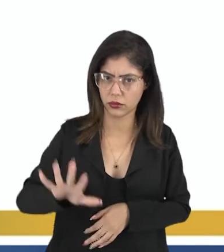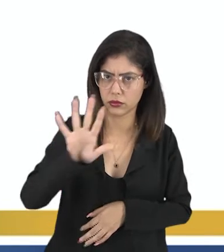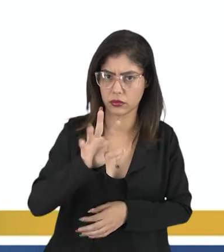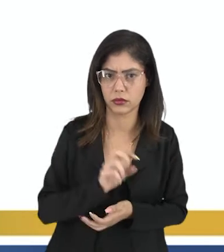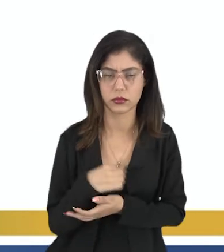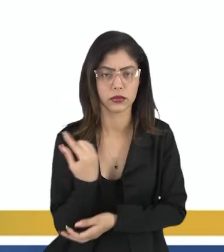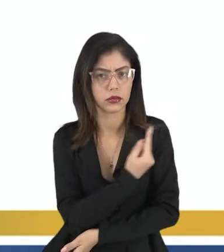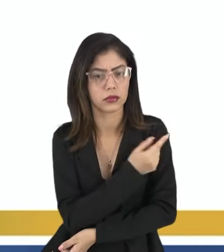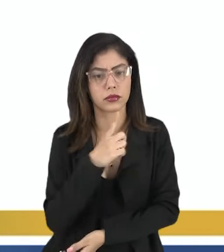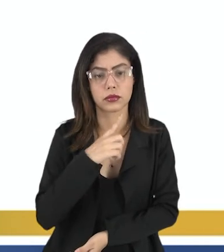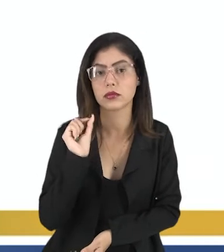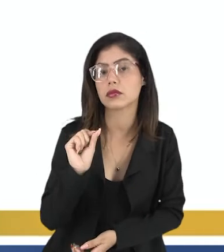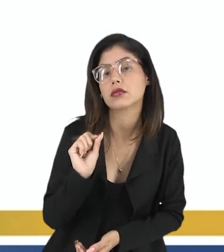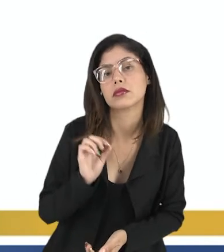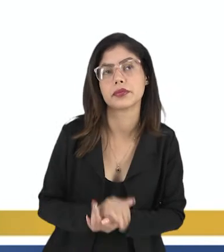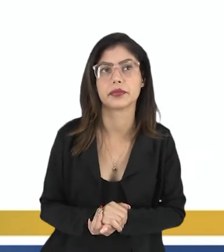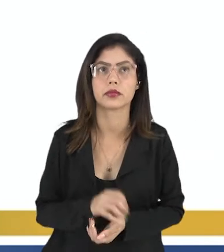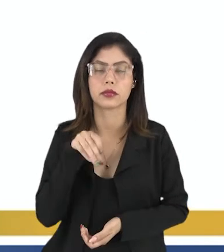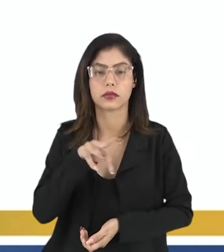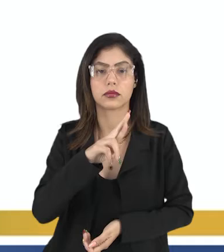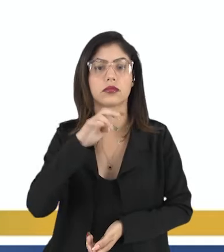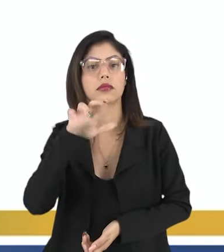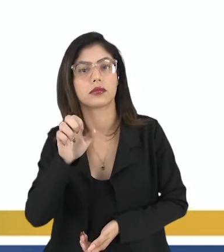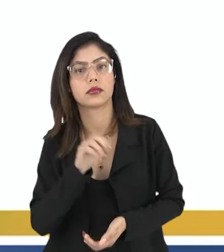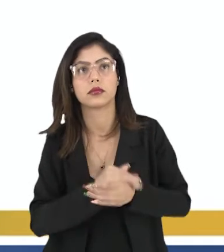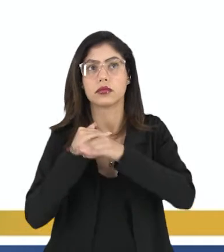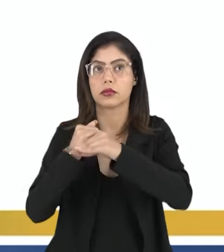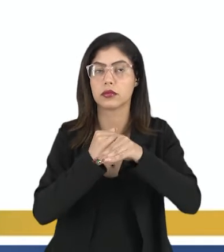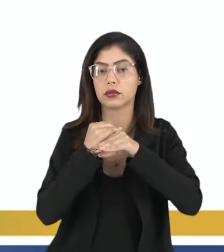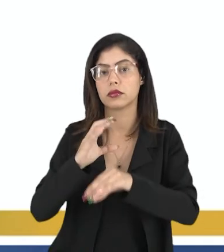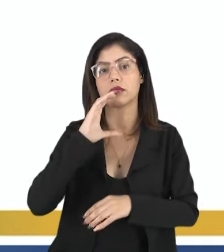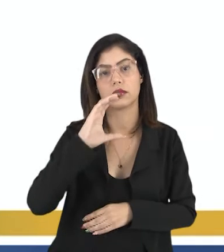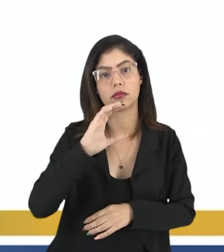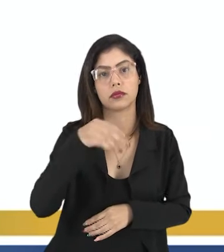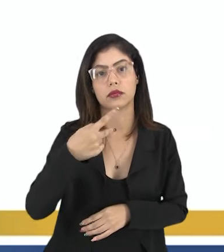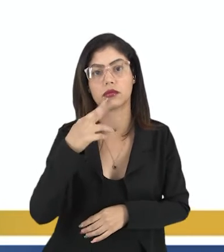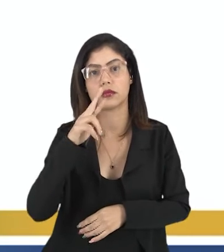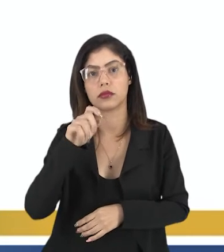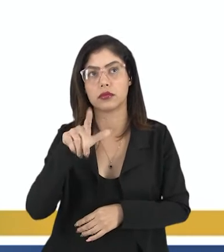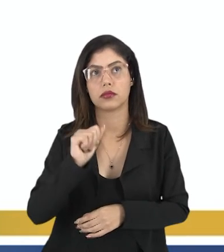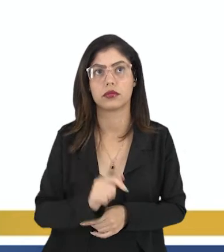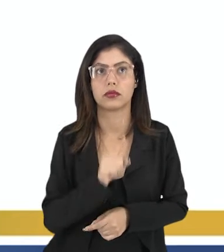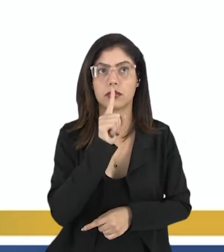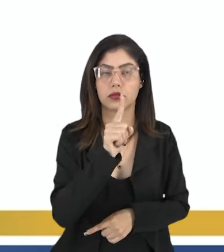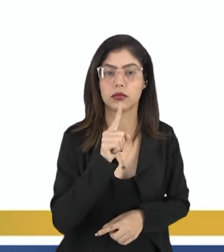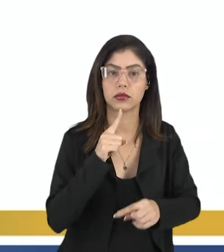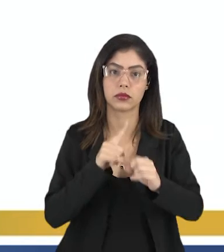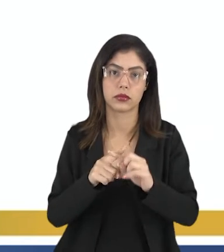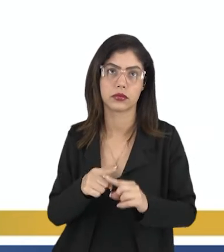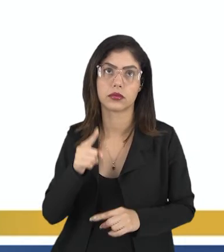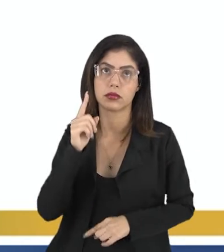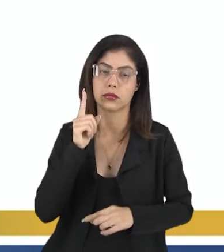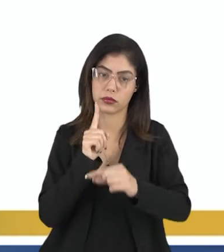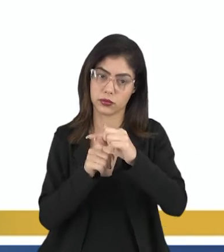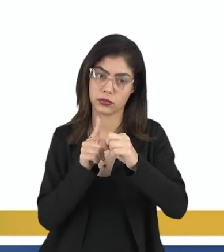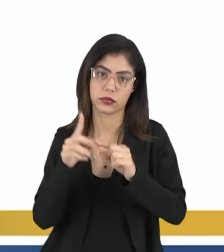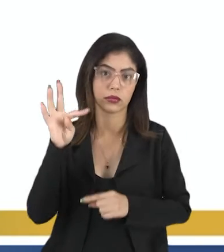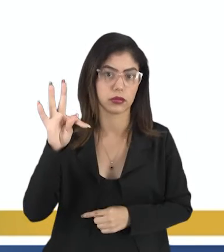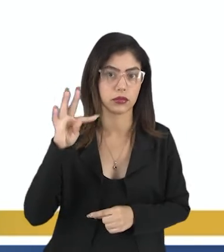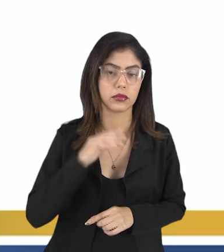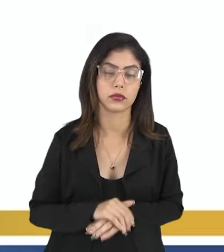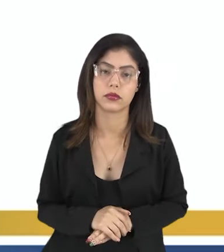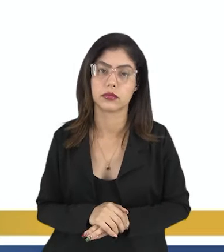Generalizando, nós vamos ter que o montante é igual ao capital vezes 1 mais a taxa